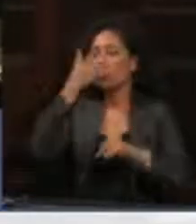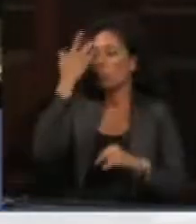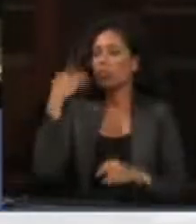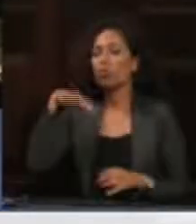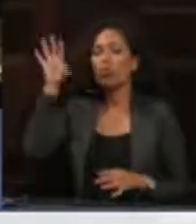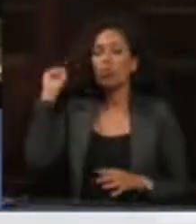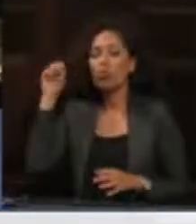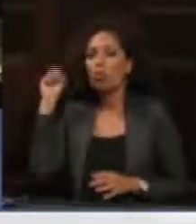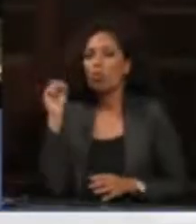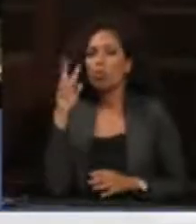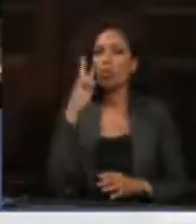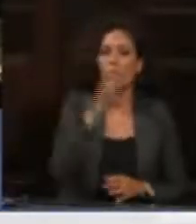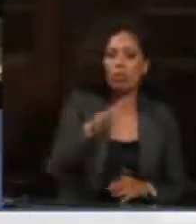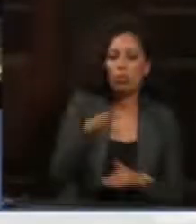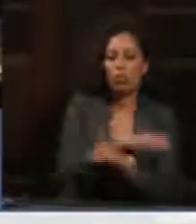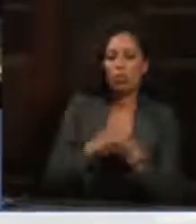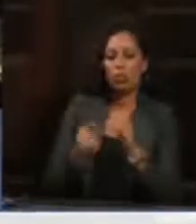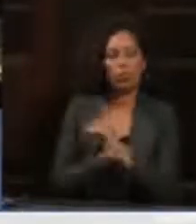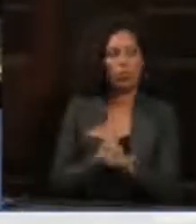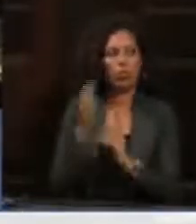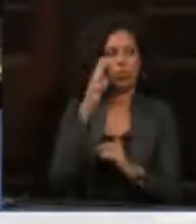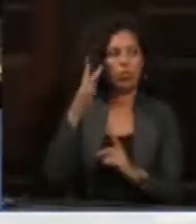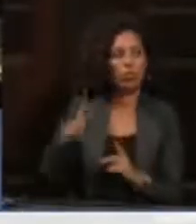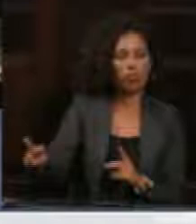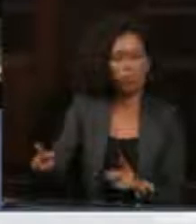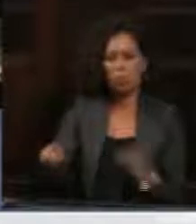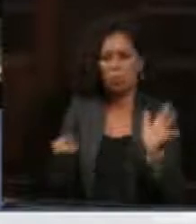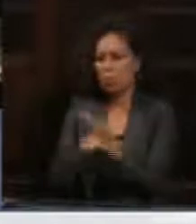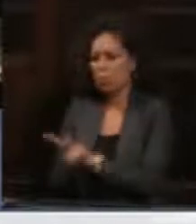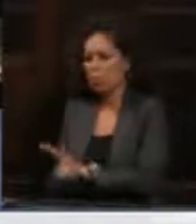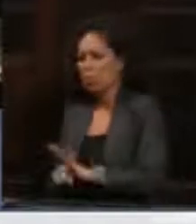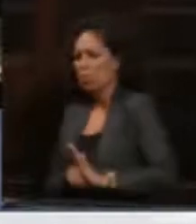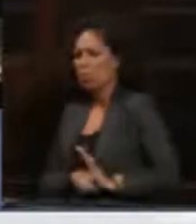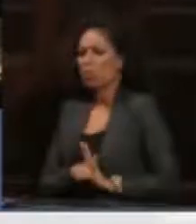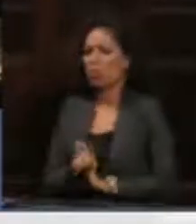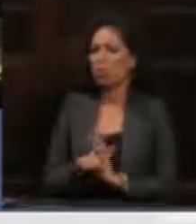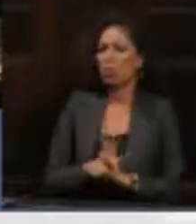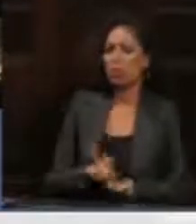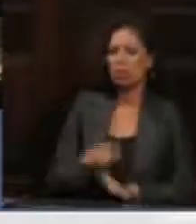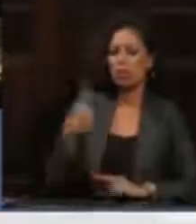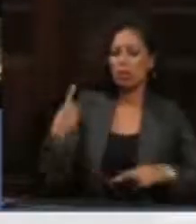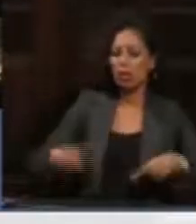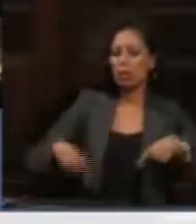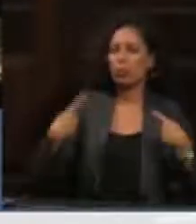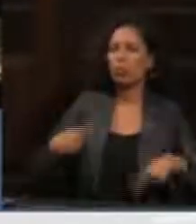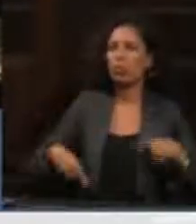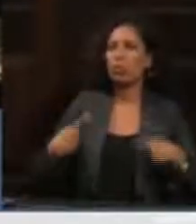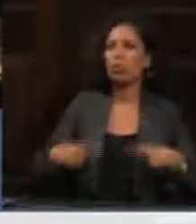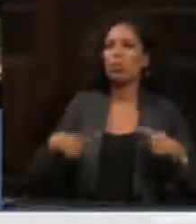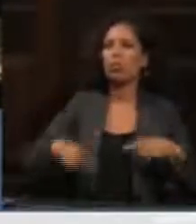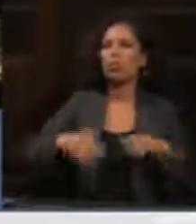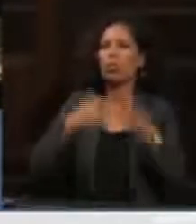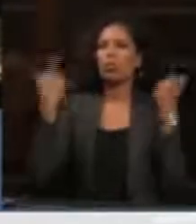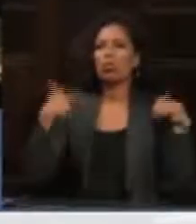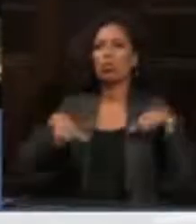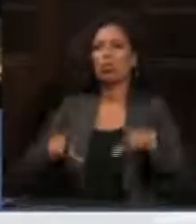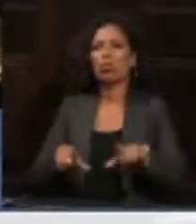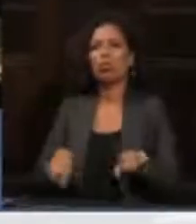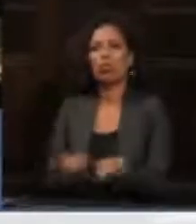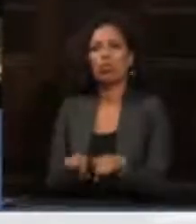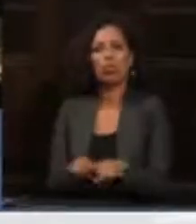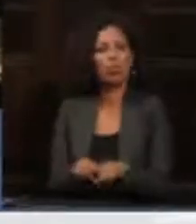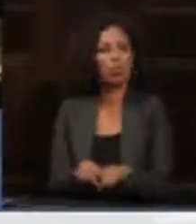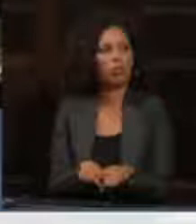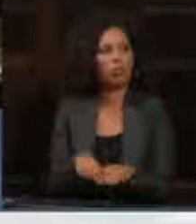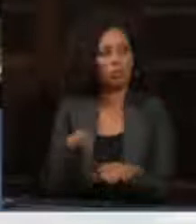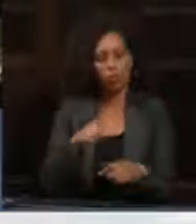pela população como ferramenta de monitoramento da atuação dessa casa e, consequentemente,